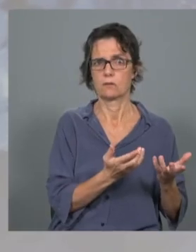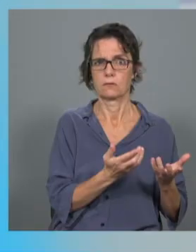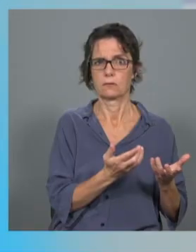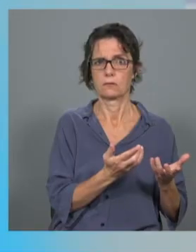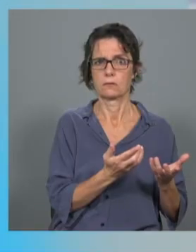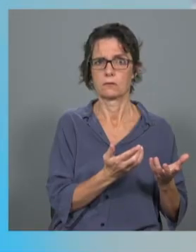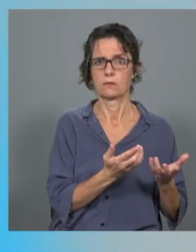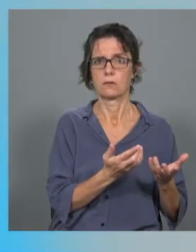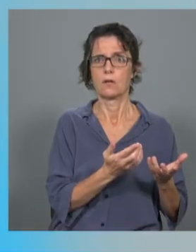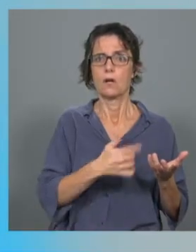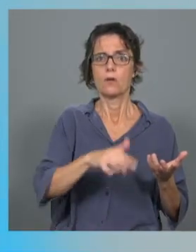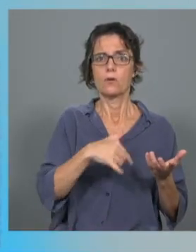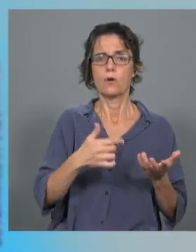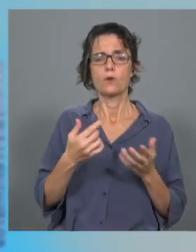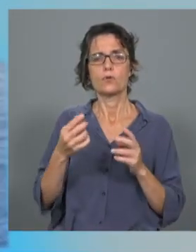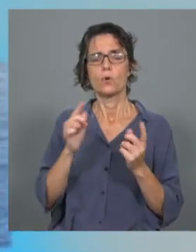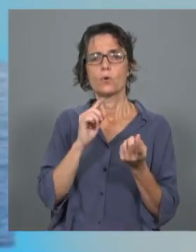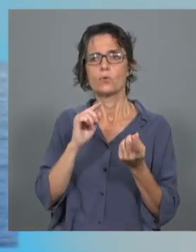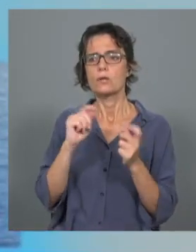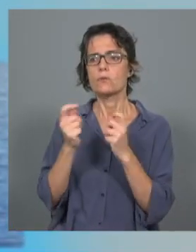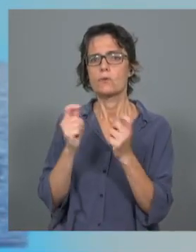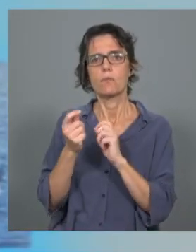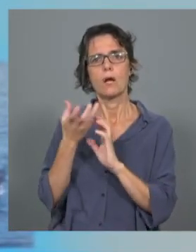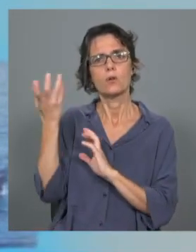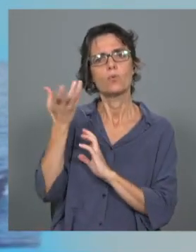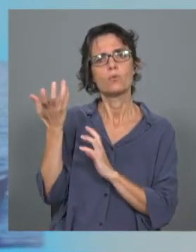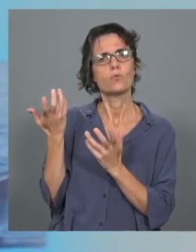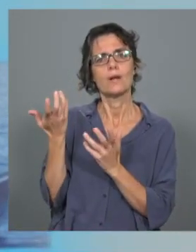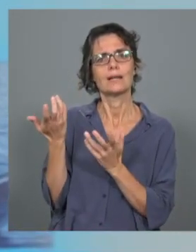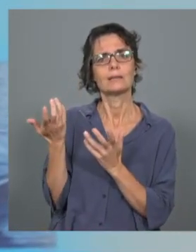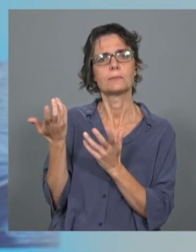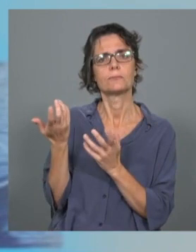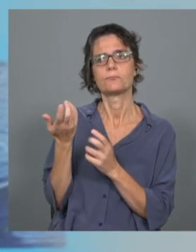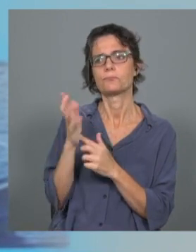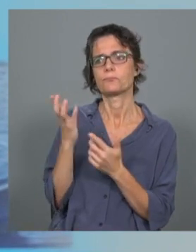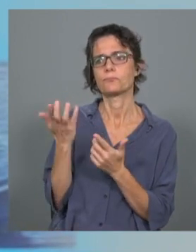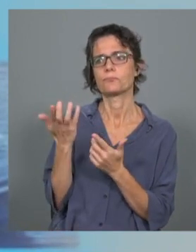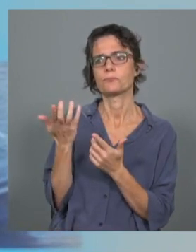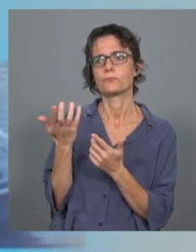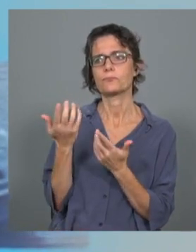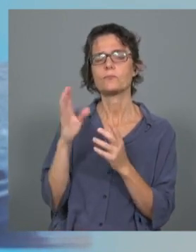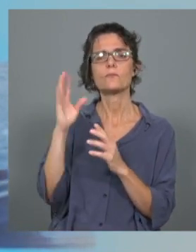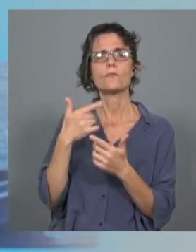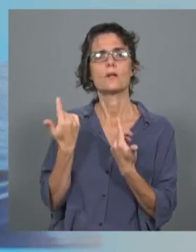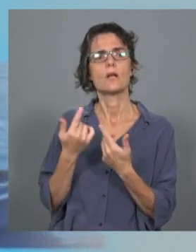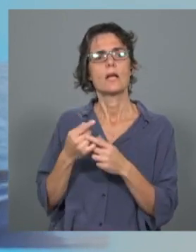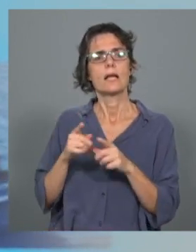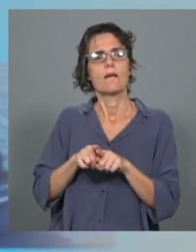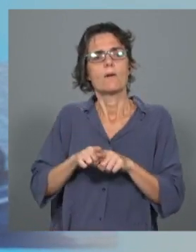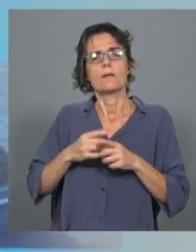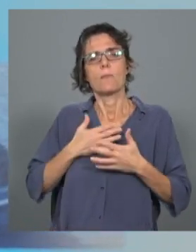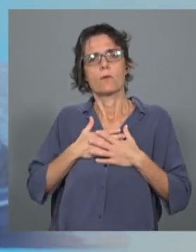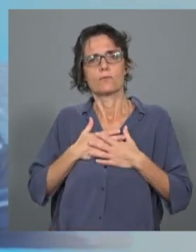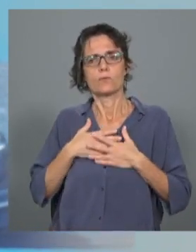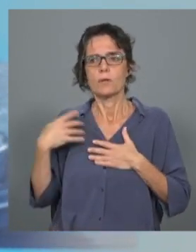em termos no debate cultural. Por uma razão muito simples, é que A fraternidade tem a ver, essencialmente, com a forma como nós